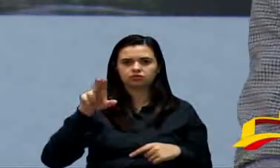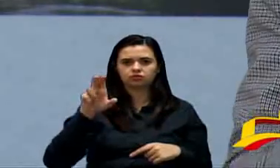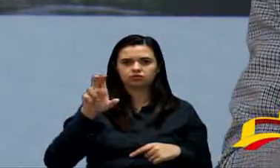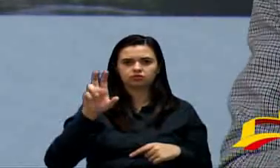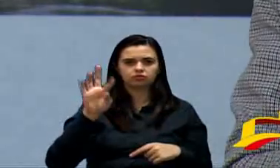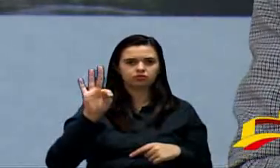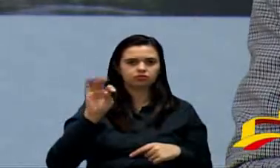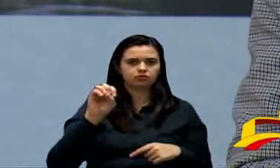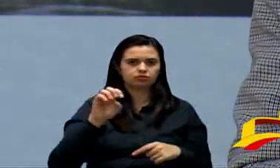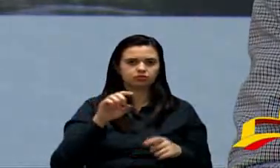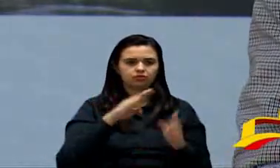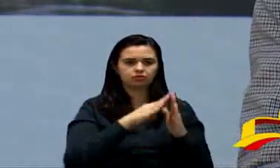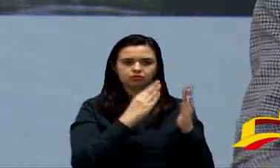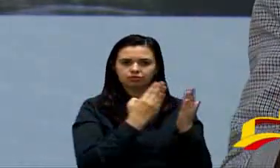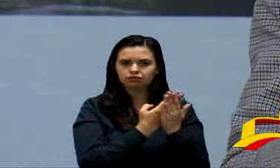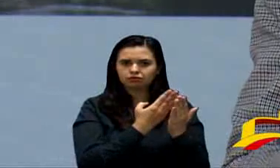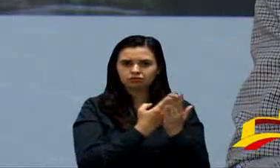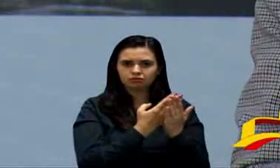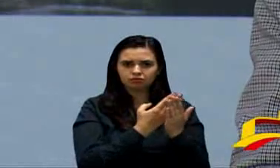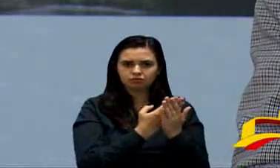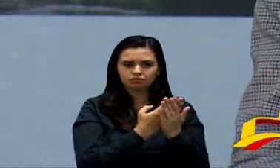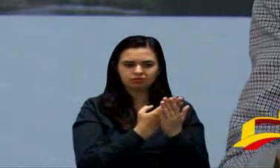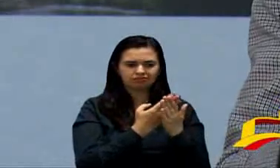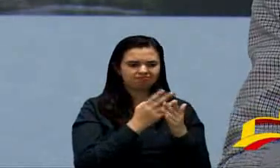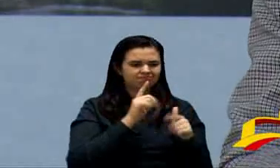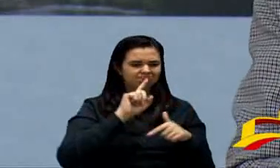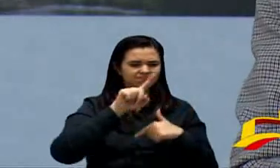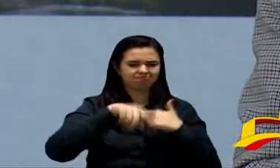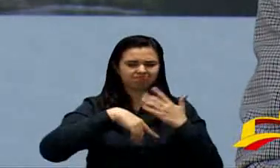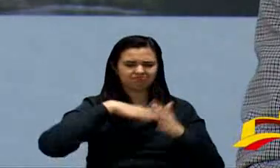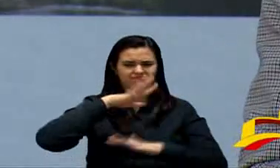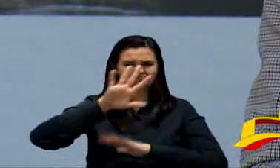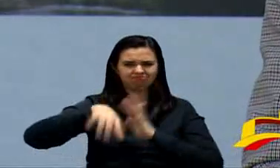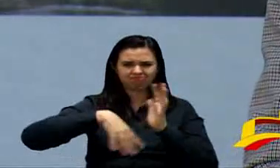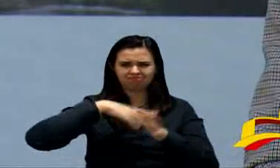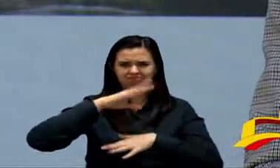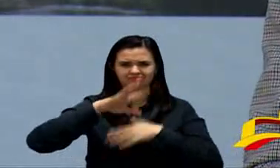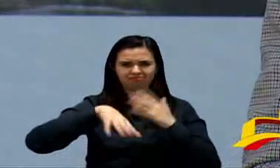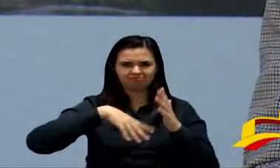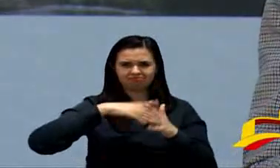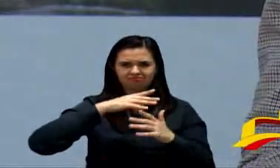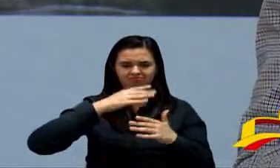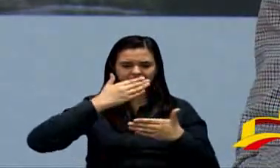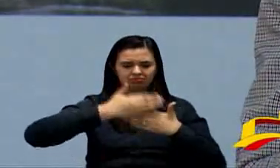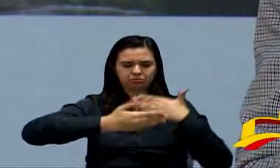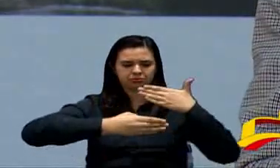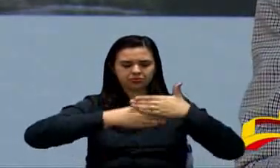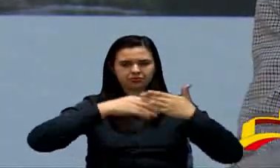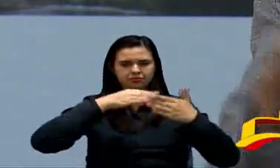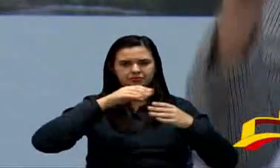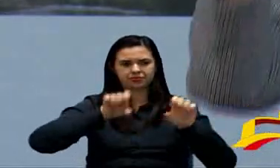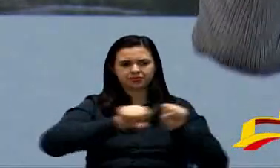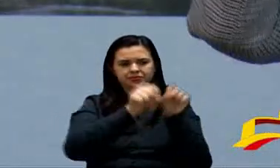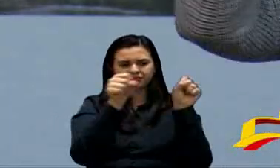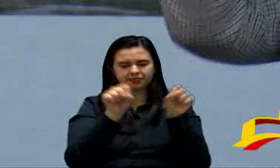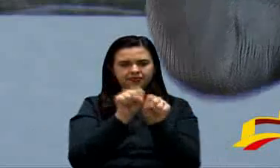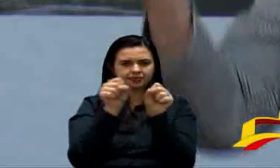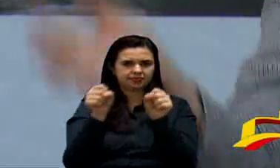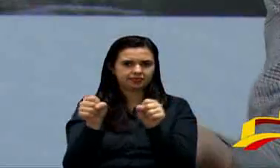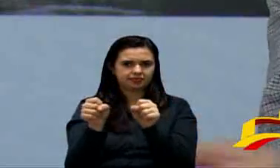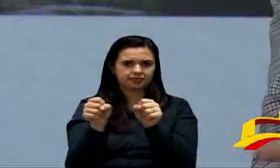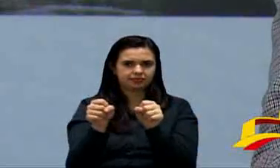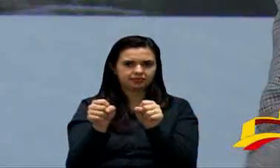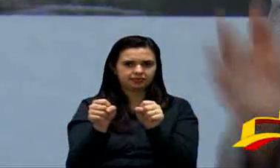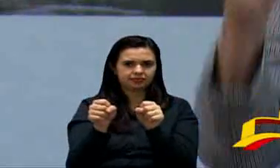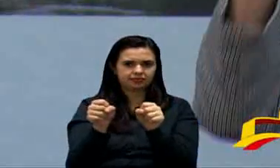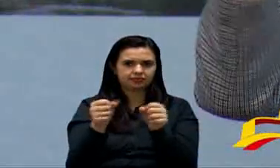A escola está absolutamente invadida, depredada, até derrubaram paredes. E o Pelourinho, onde tem o marco,